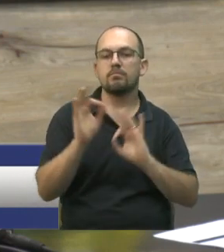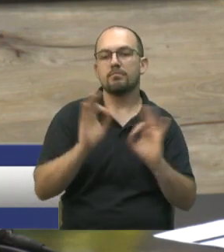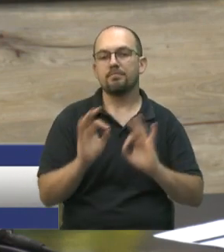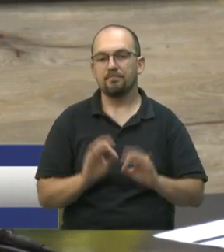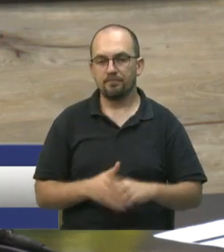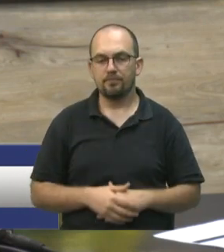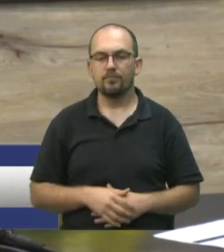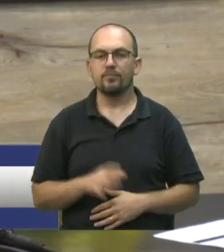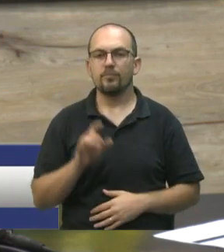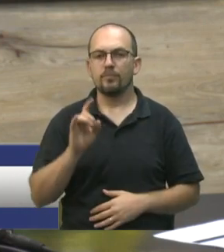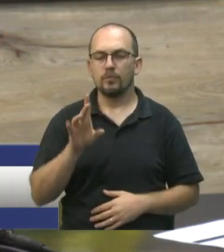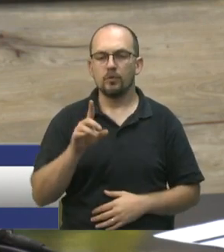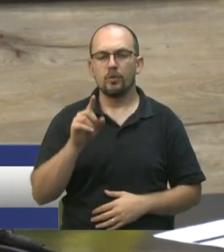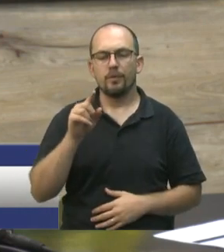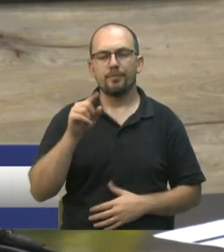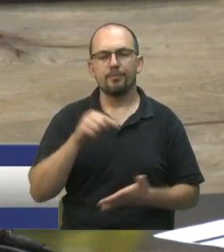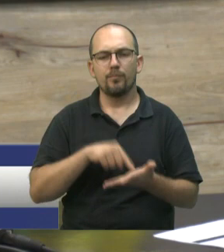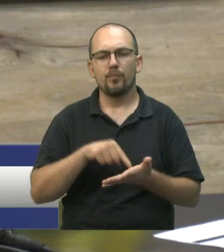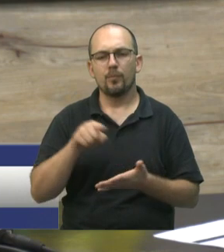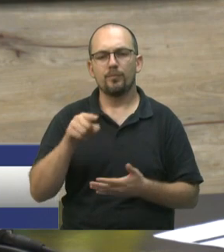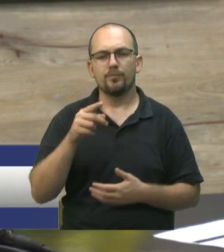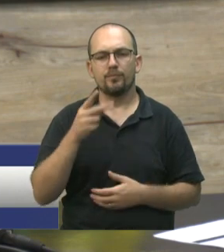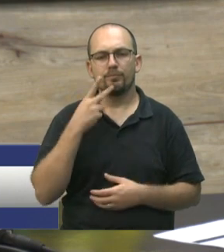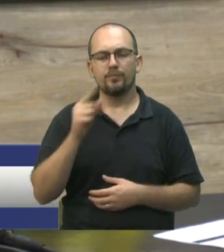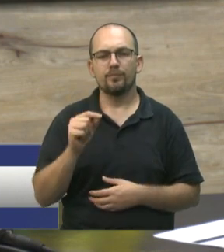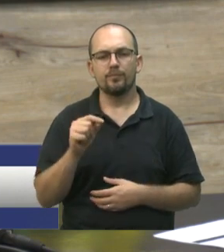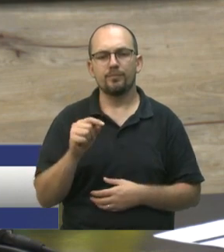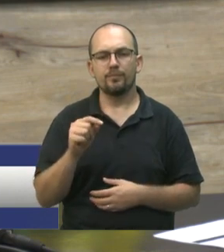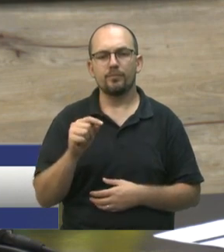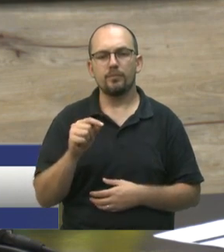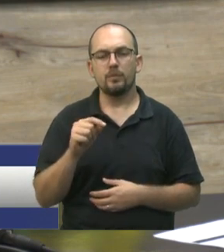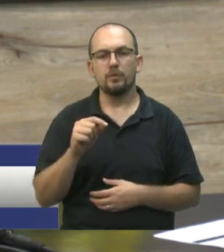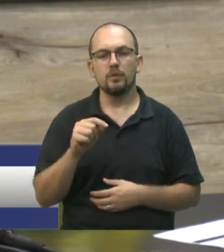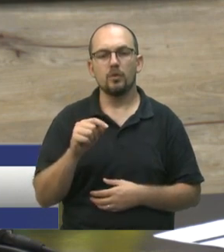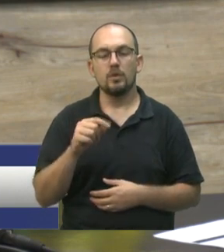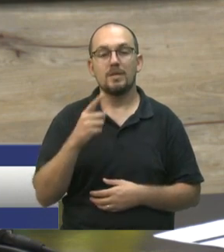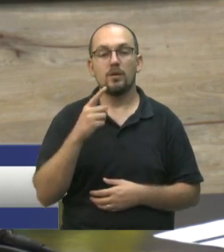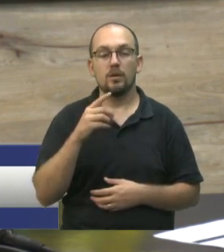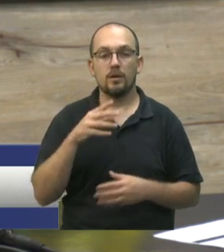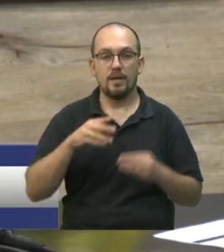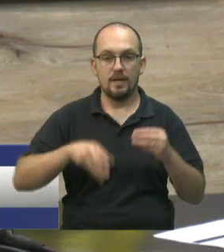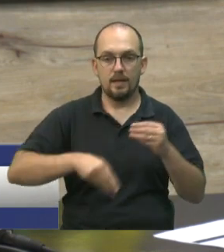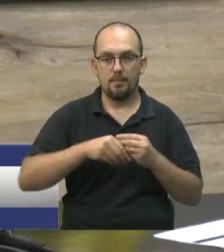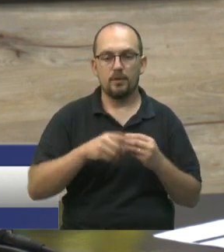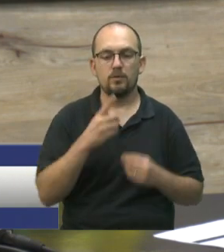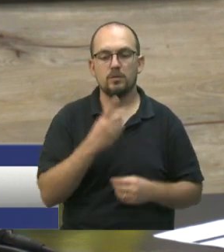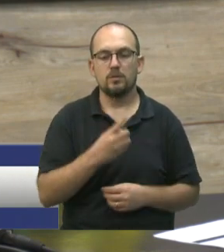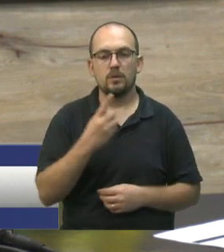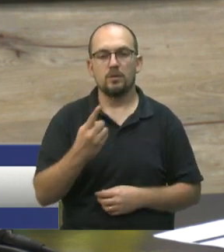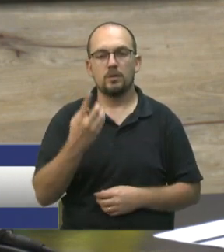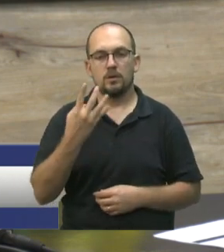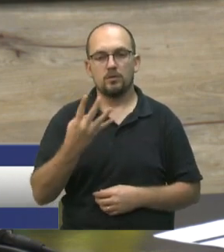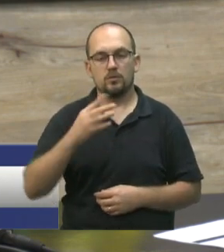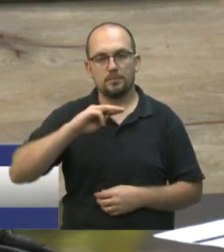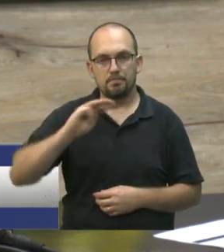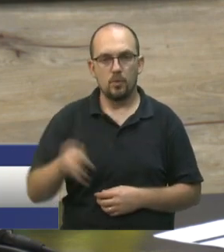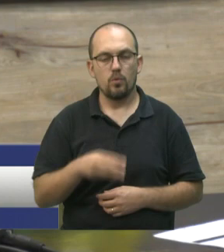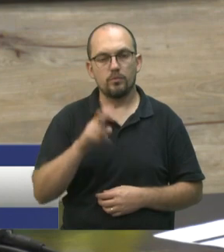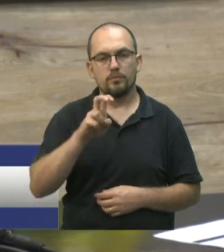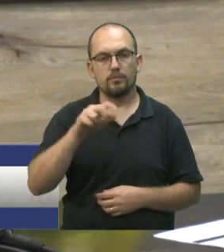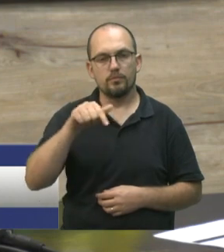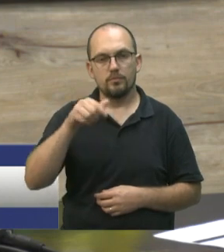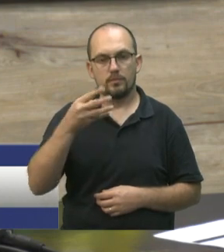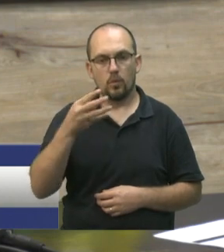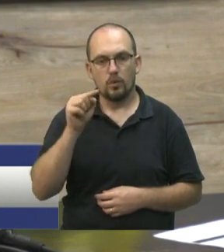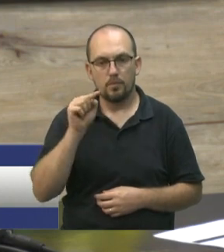Deixando pontuado, vereador, o incremento de forma real é 114 milhões 574 mil para a diferença